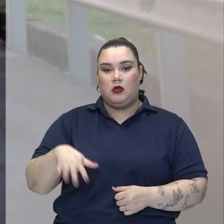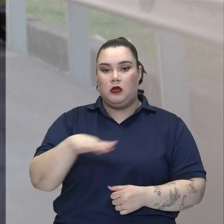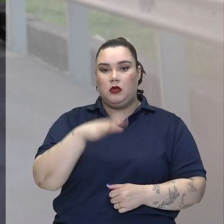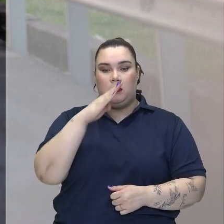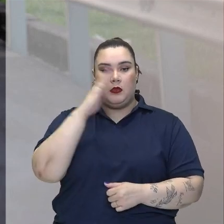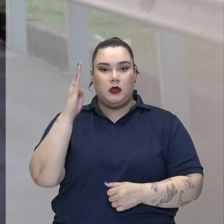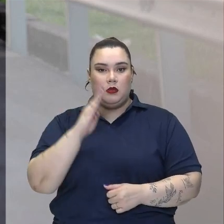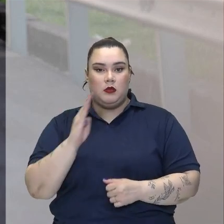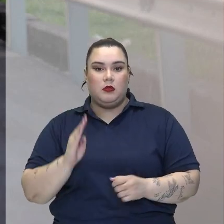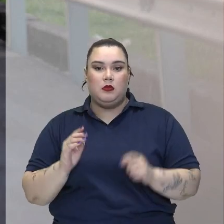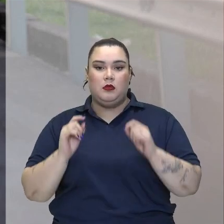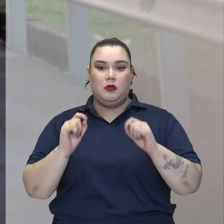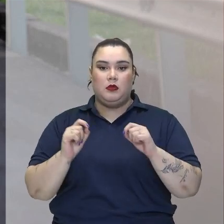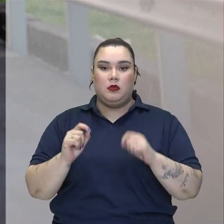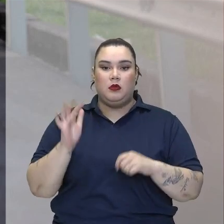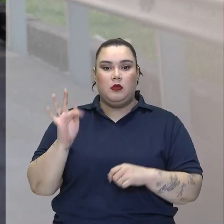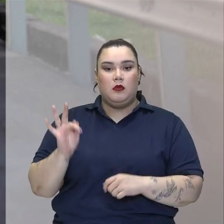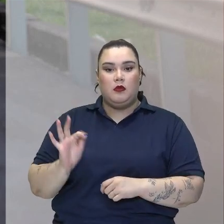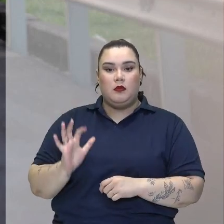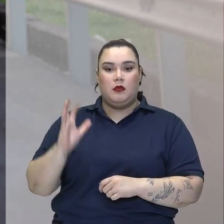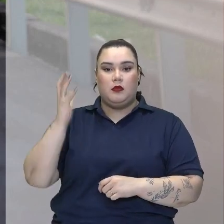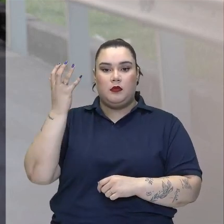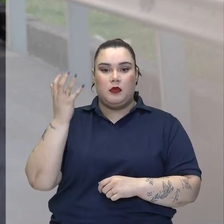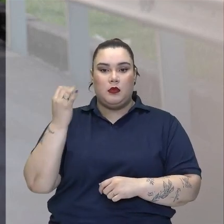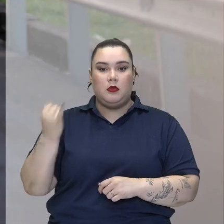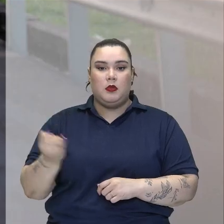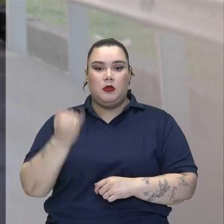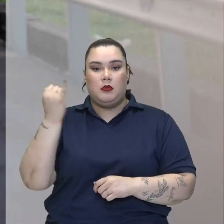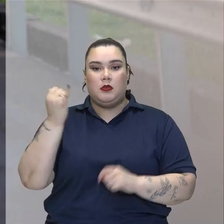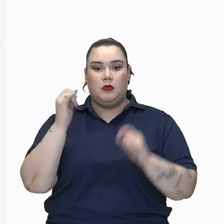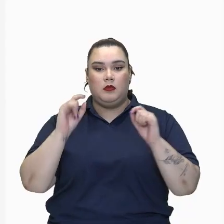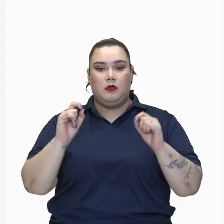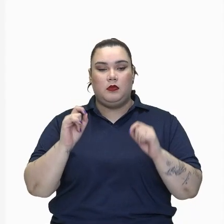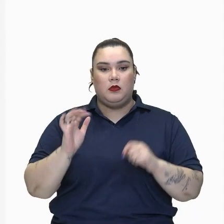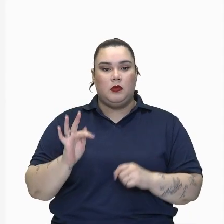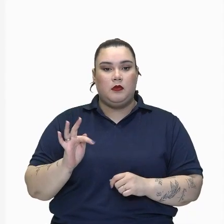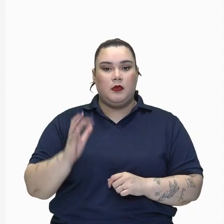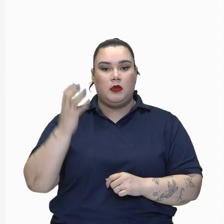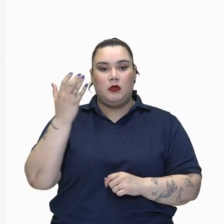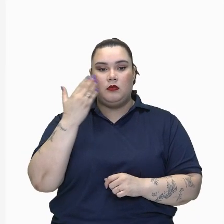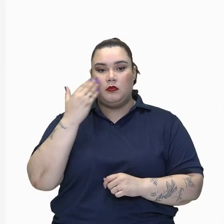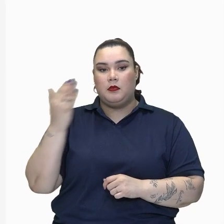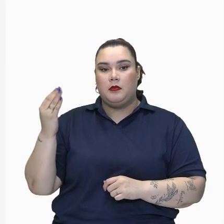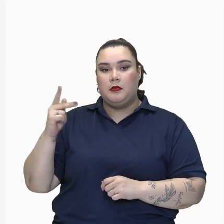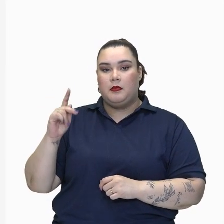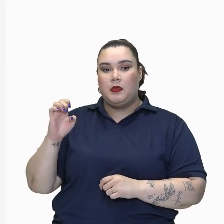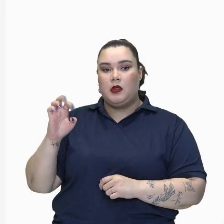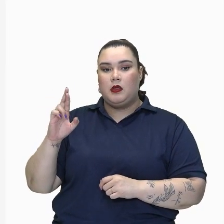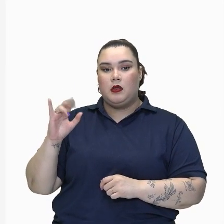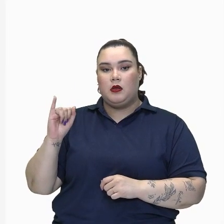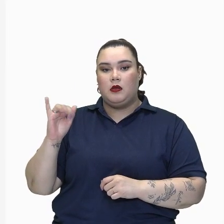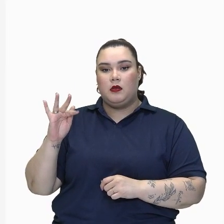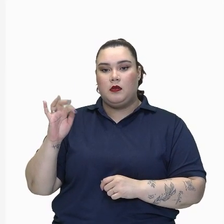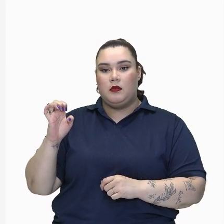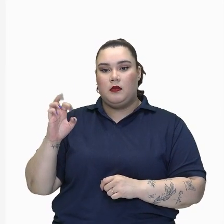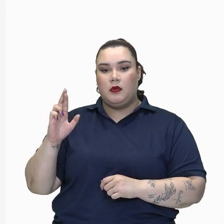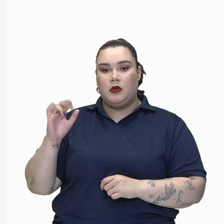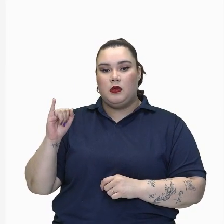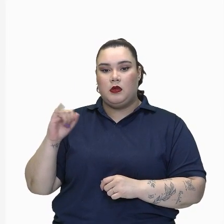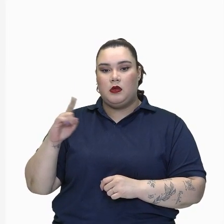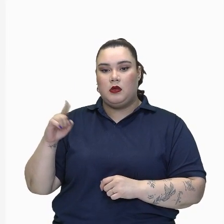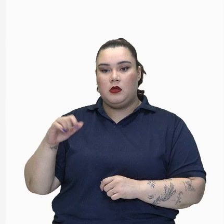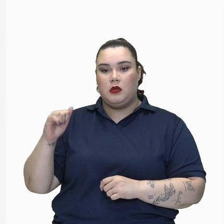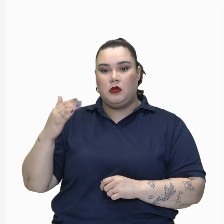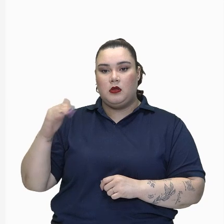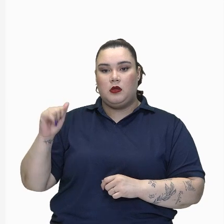de um fenômeno crucial, que é o fenômeno da periferização, né? Que a expansão urbana, ela